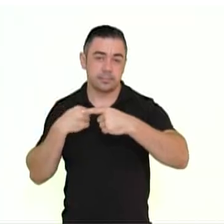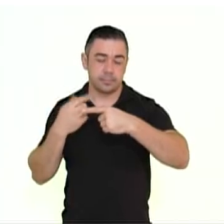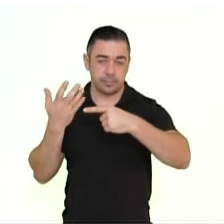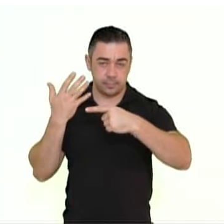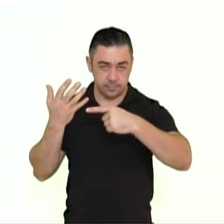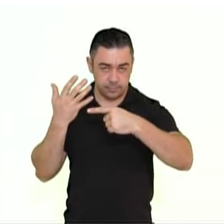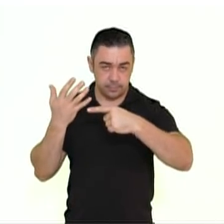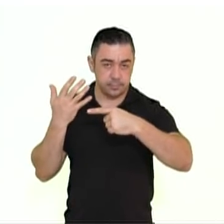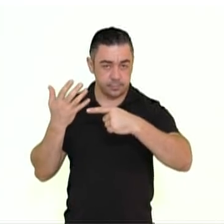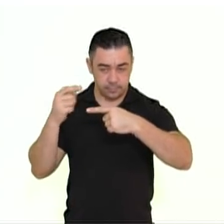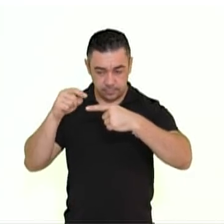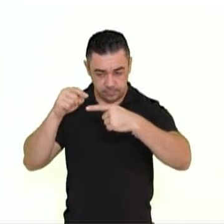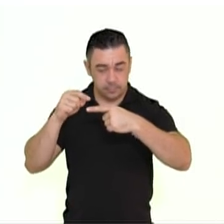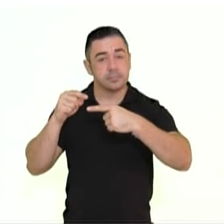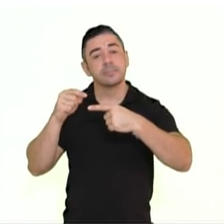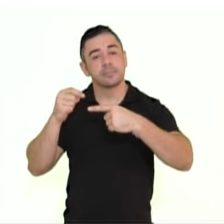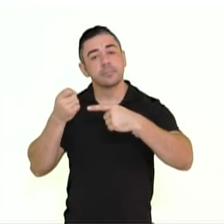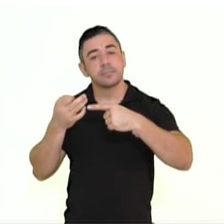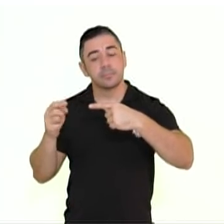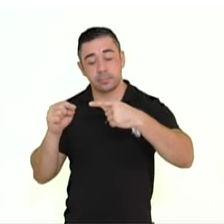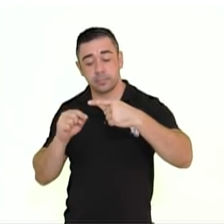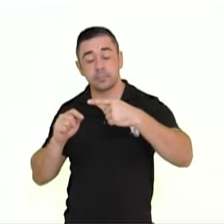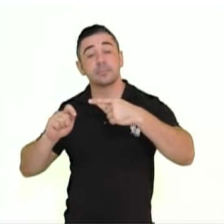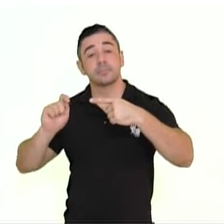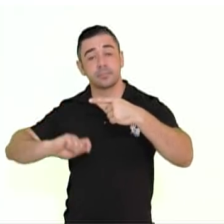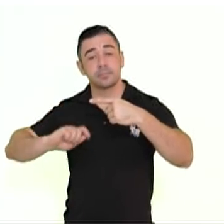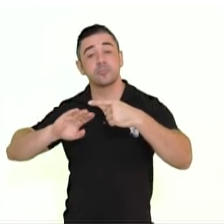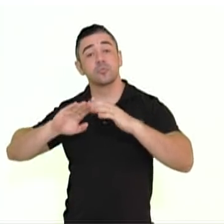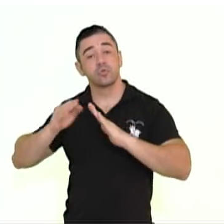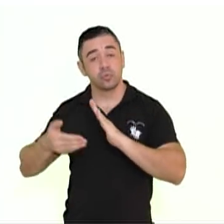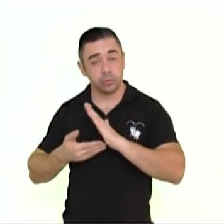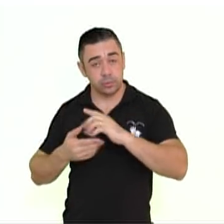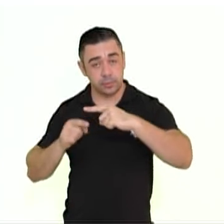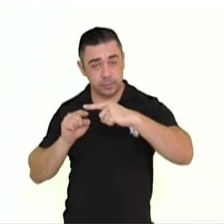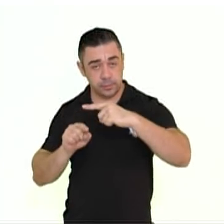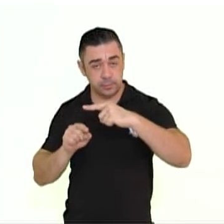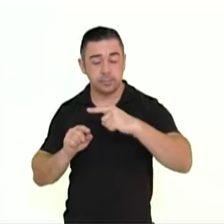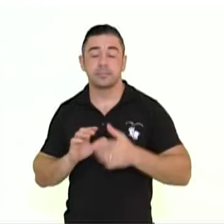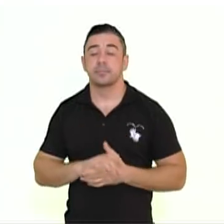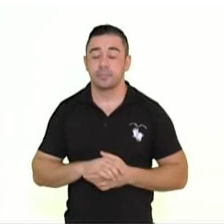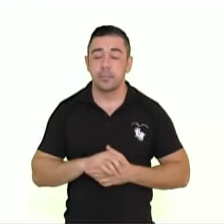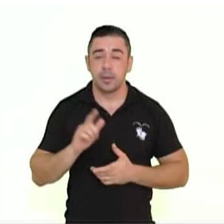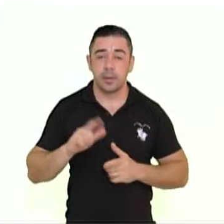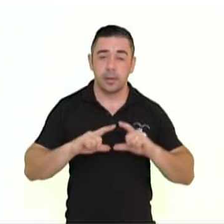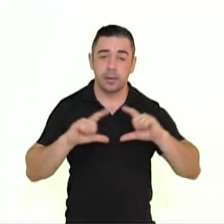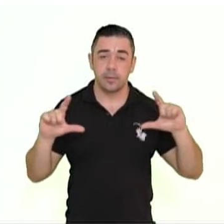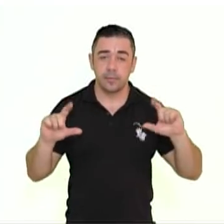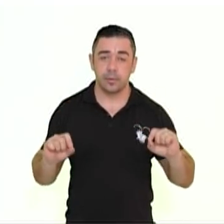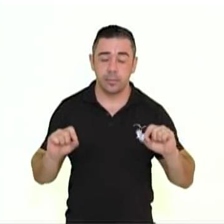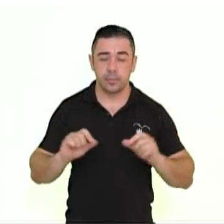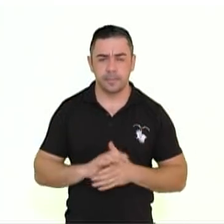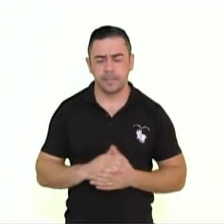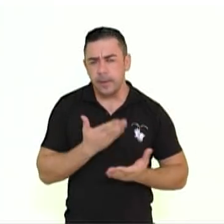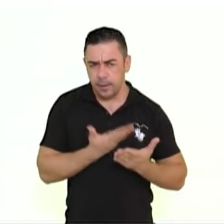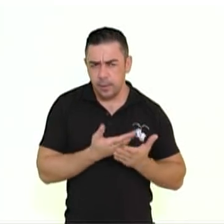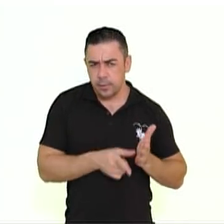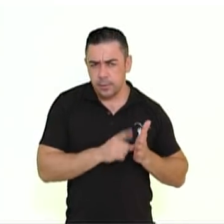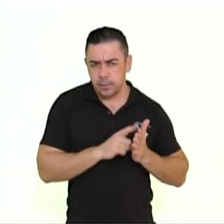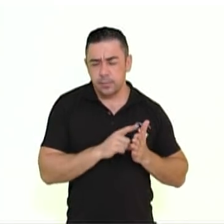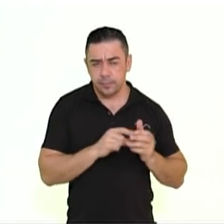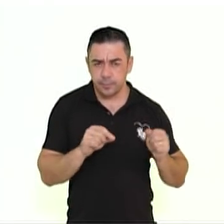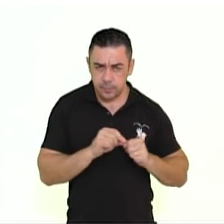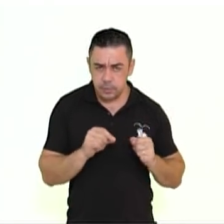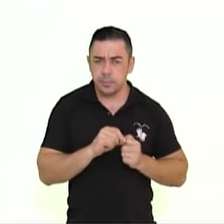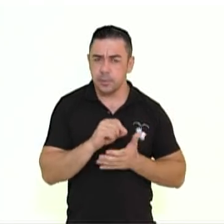casos favoráveis sobre o número de casos possíveis. Então, nós teremos essa fração. Na aula passada, nós